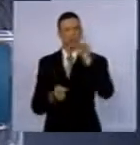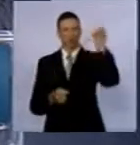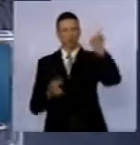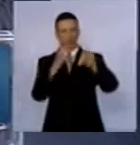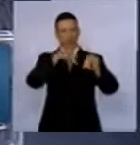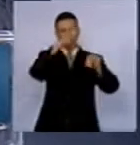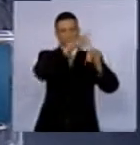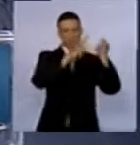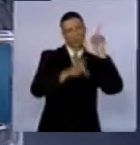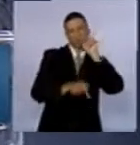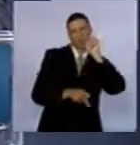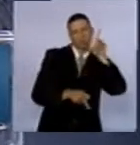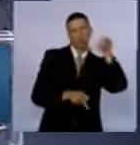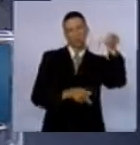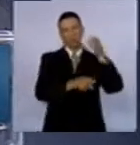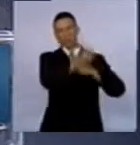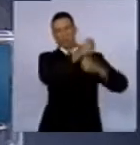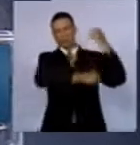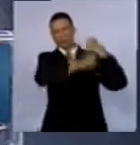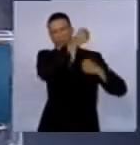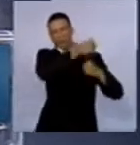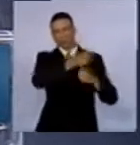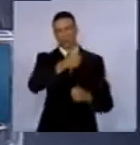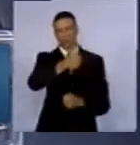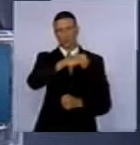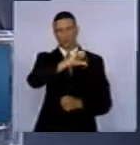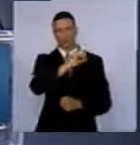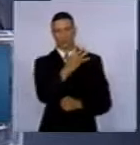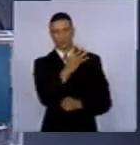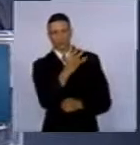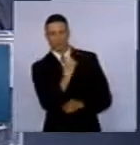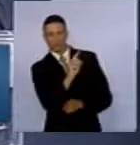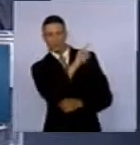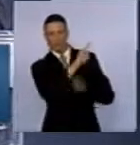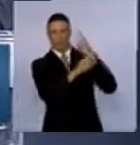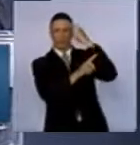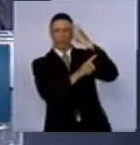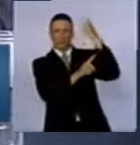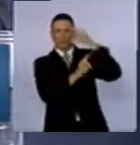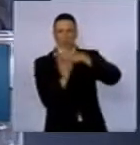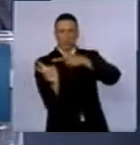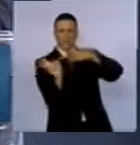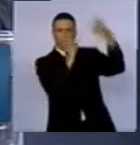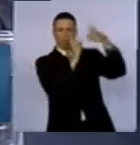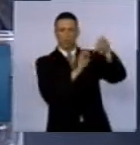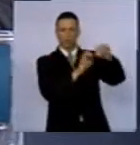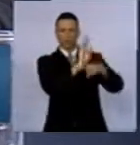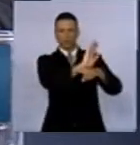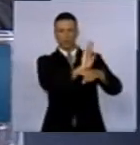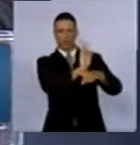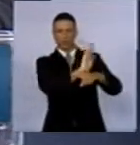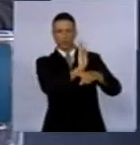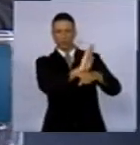nos anos 40, já olharam para o cinema americano, para o audiovisual americano, como